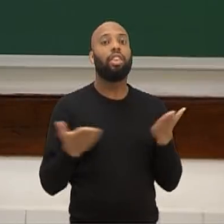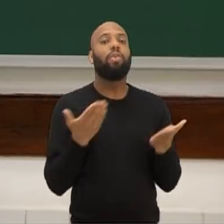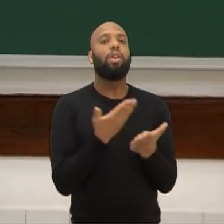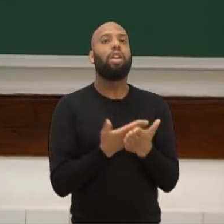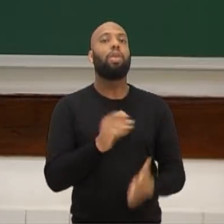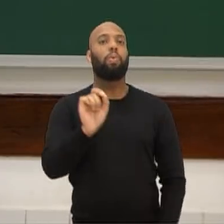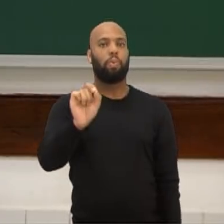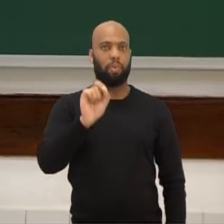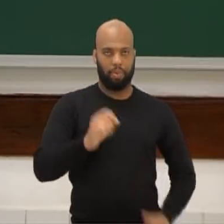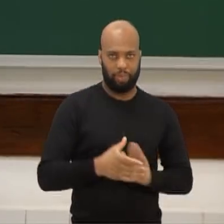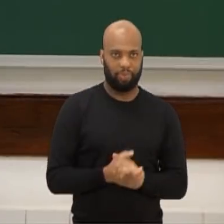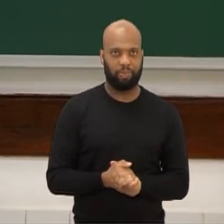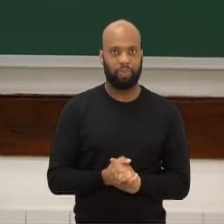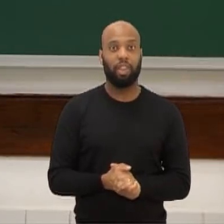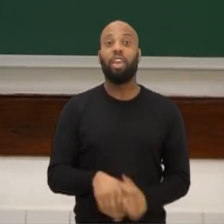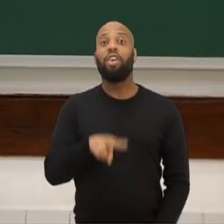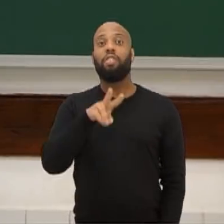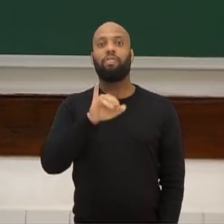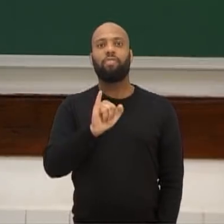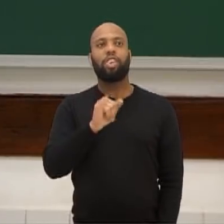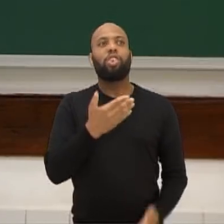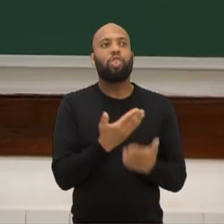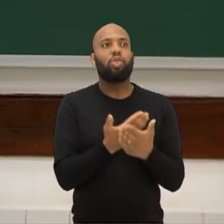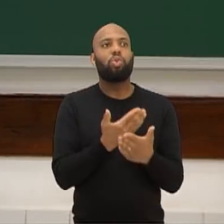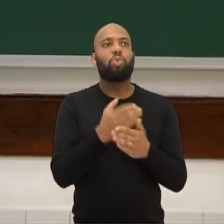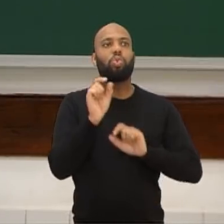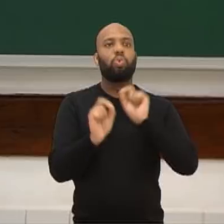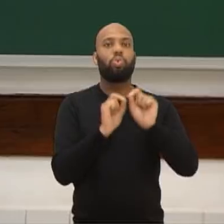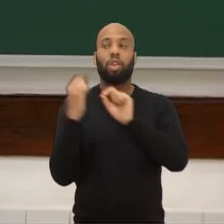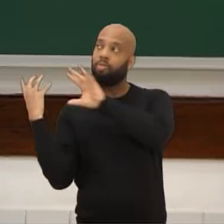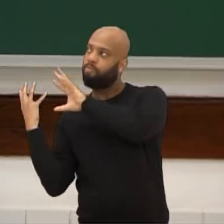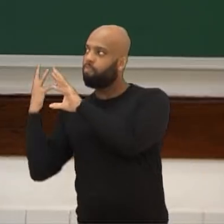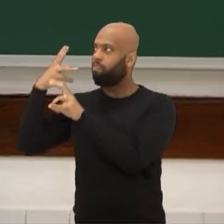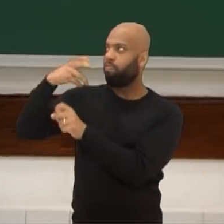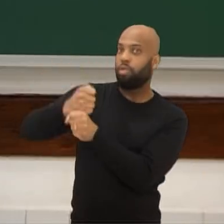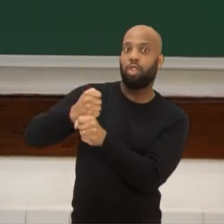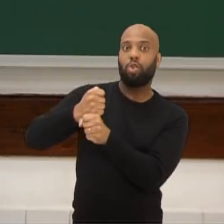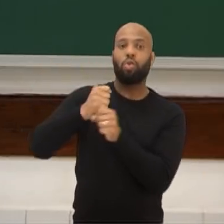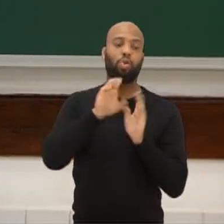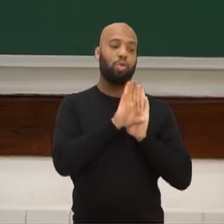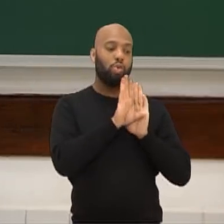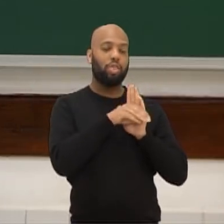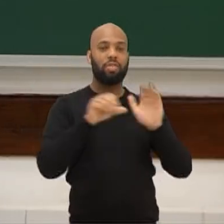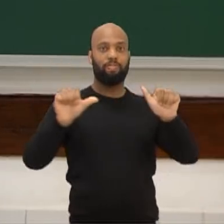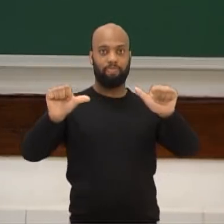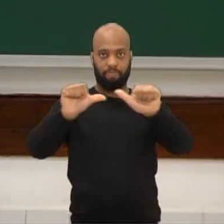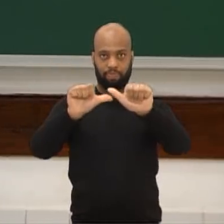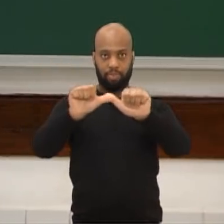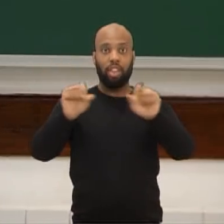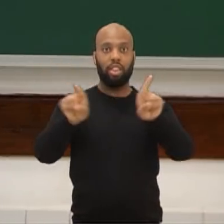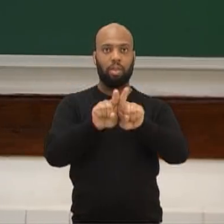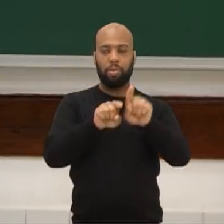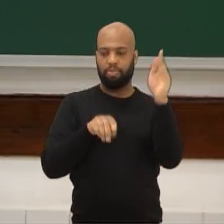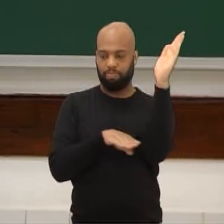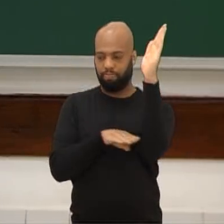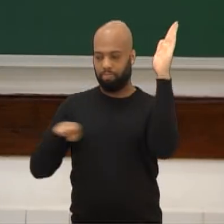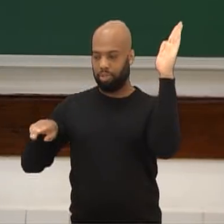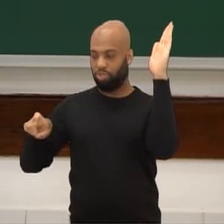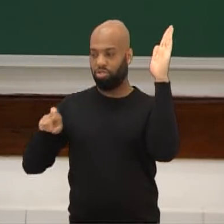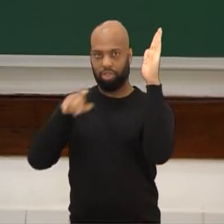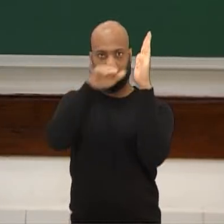hoje. A aula de hoje nós vamos falar sobre retomada da simetria e do plano